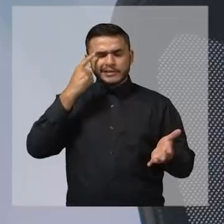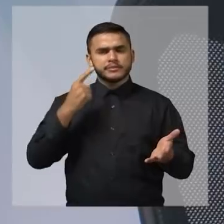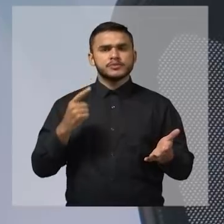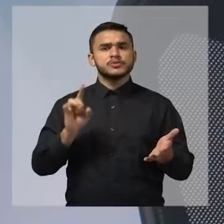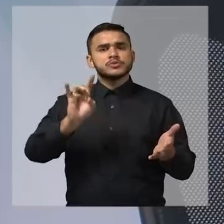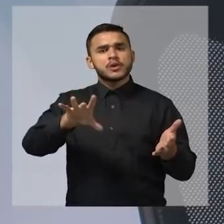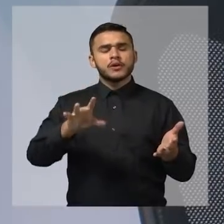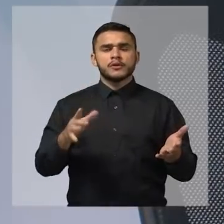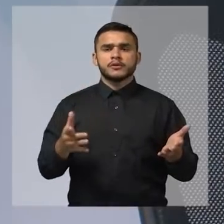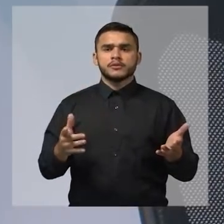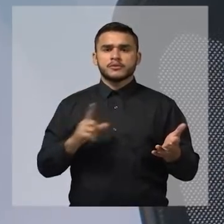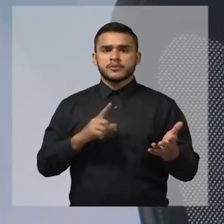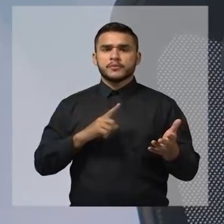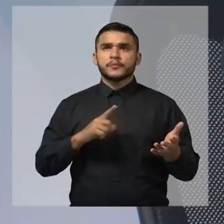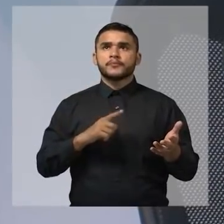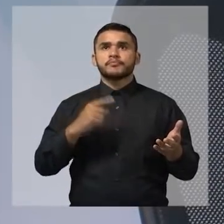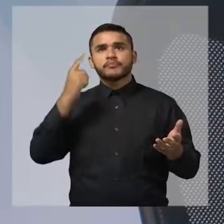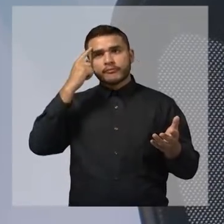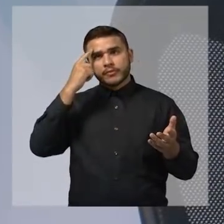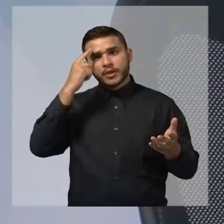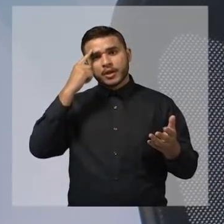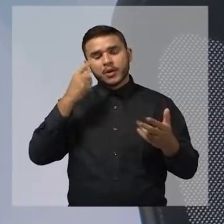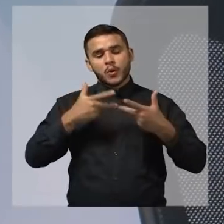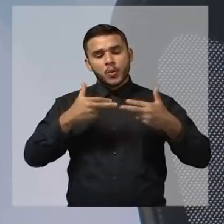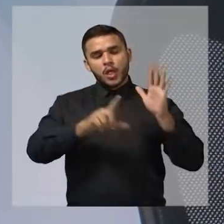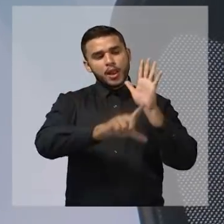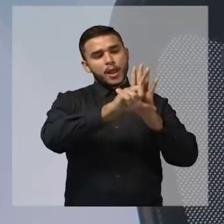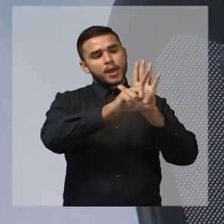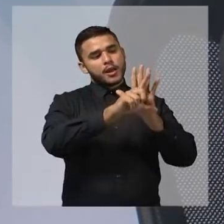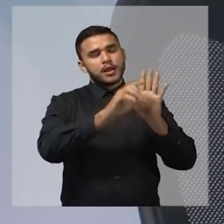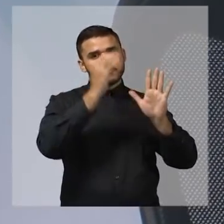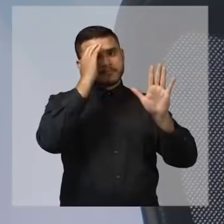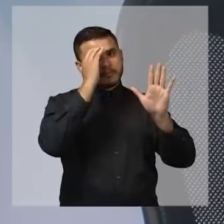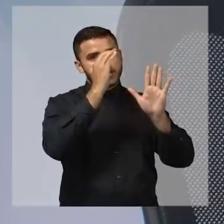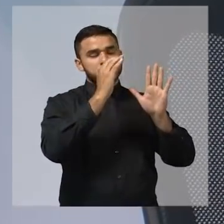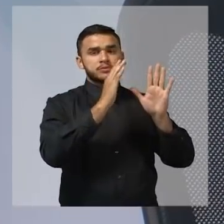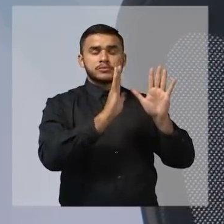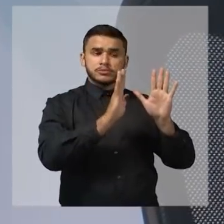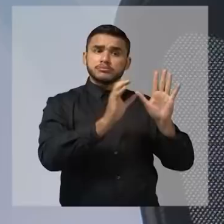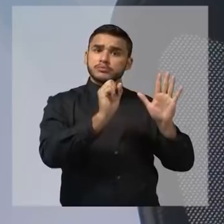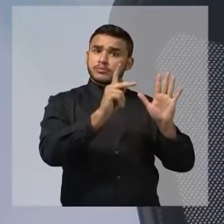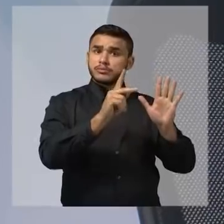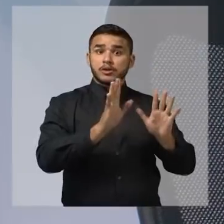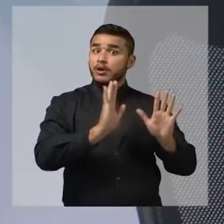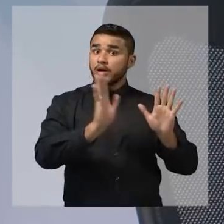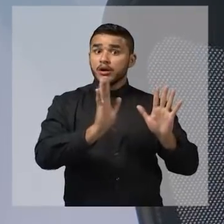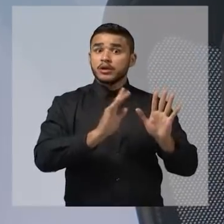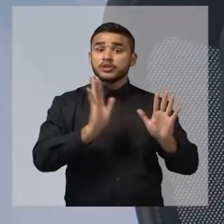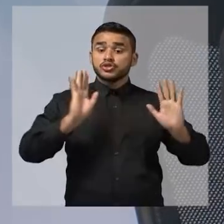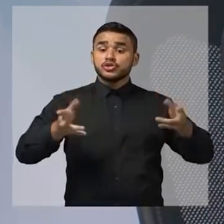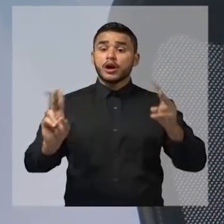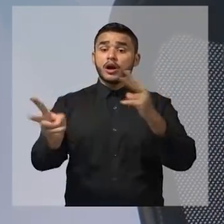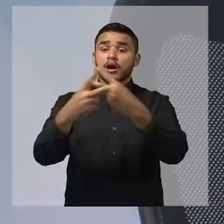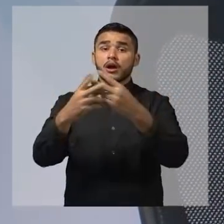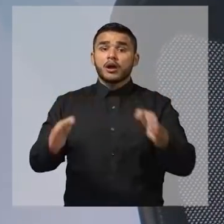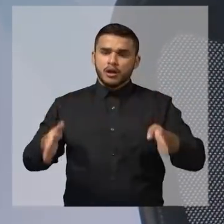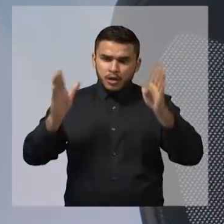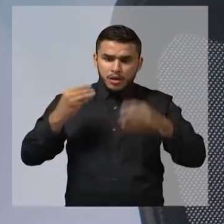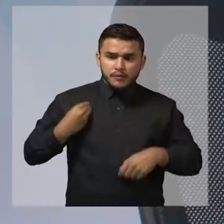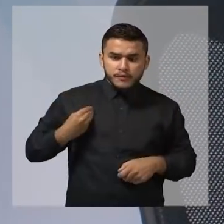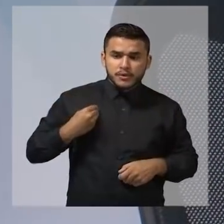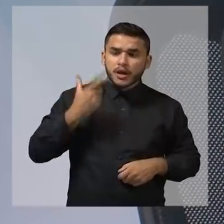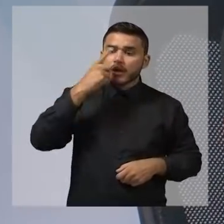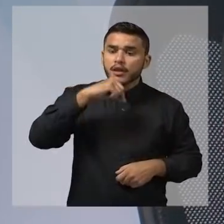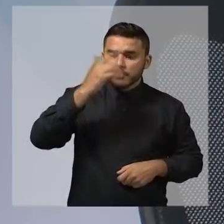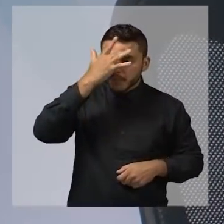ter essa interpretação subjetiva total da lei, né, porque o preso está lá dentro. Se ele cometeu um crime, está na lei, ele vai responder por aquilo. Então a